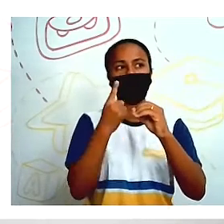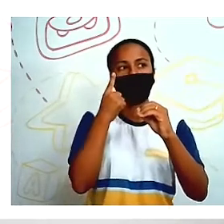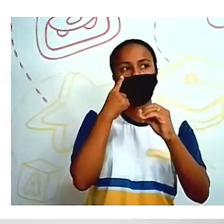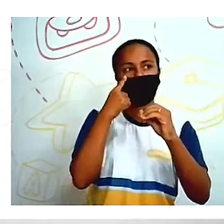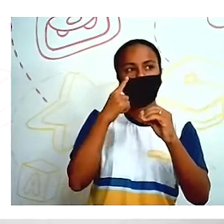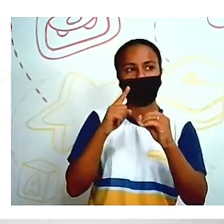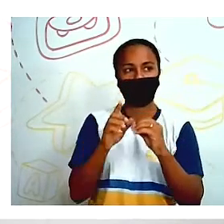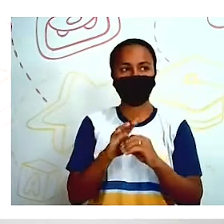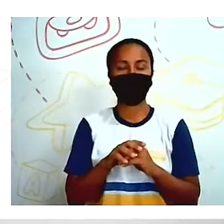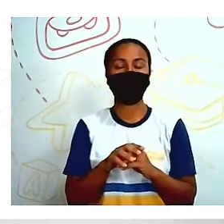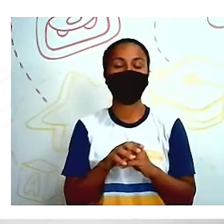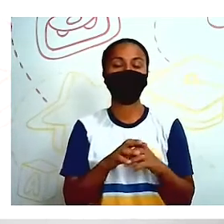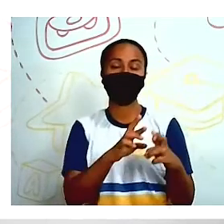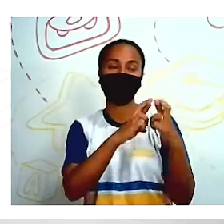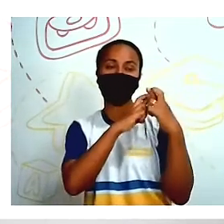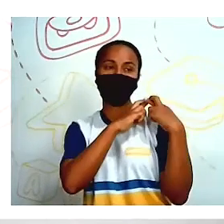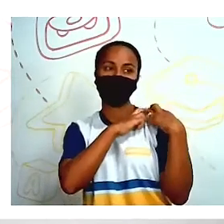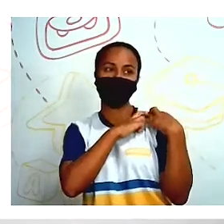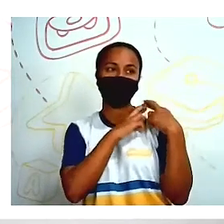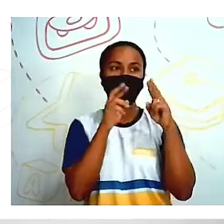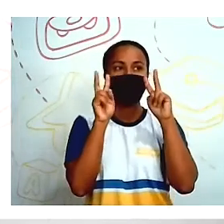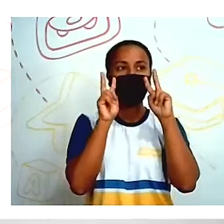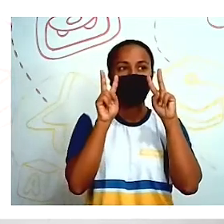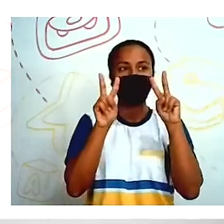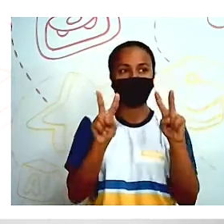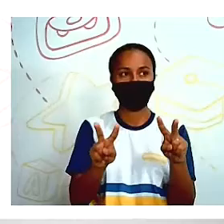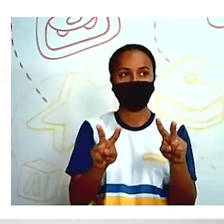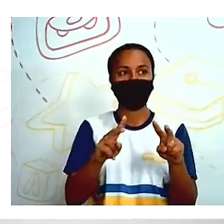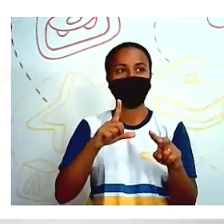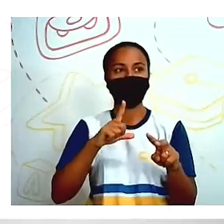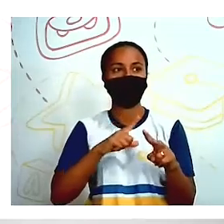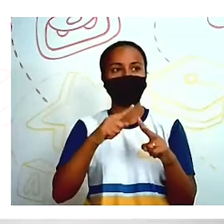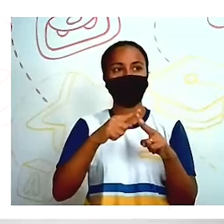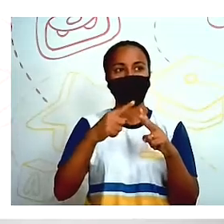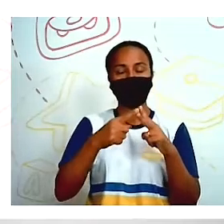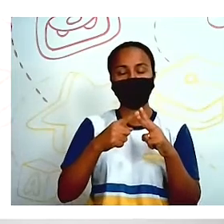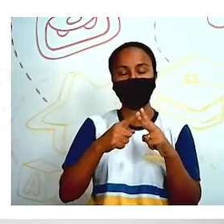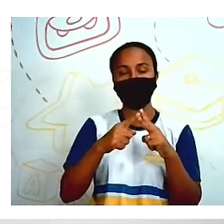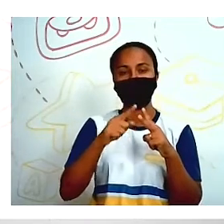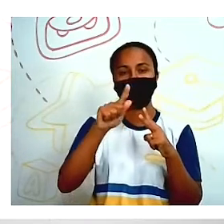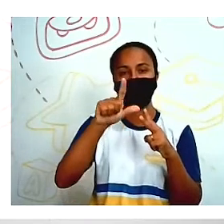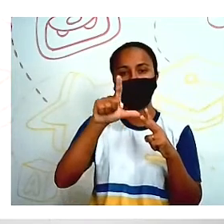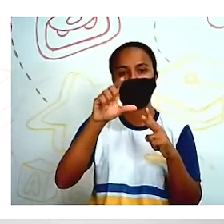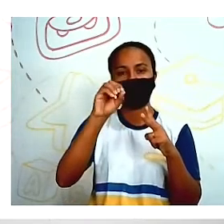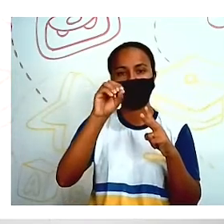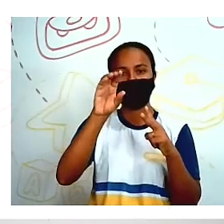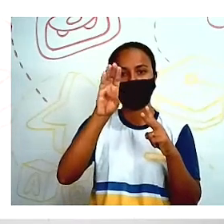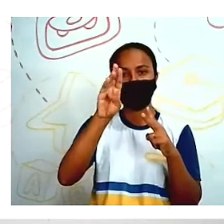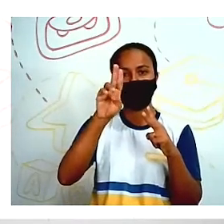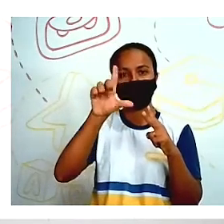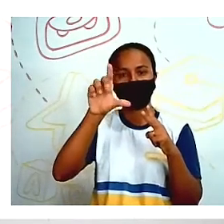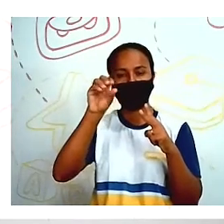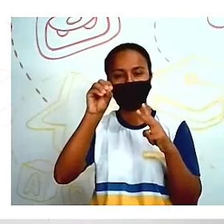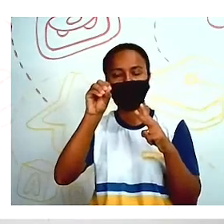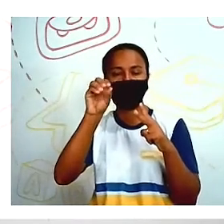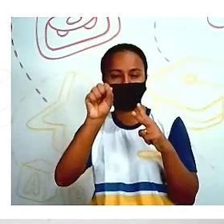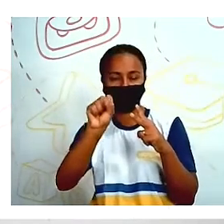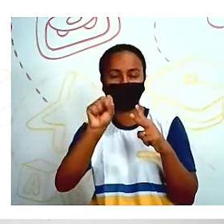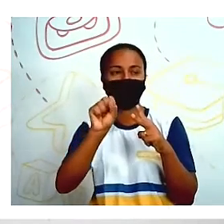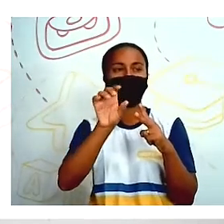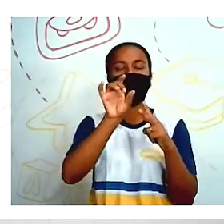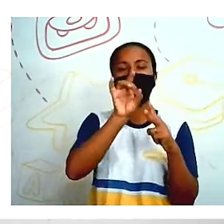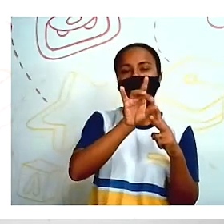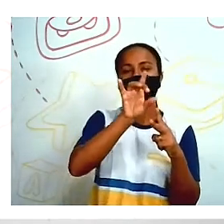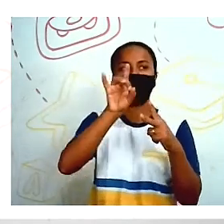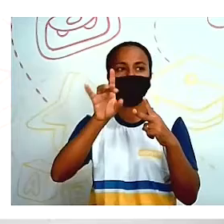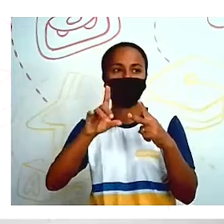são os órgãos responsáveis pela nossa visão. Nós temos dois glóbulos oculares. E cada um deles apresenta